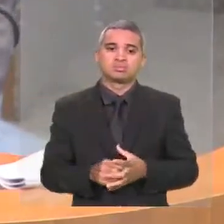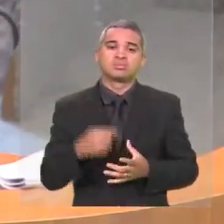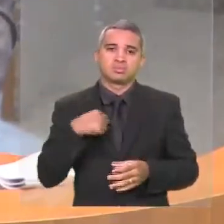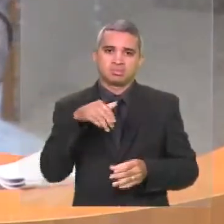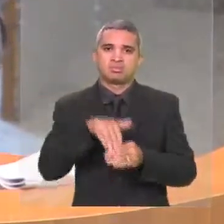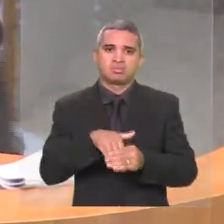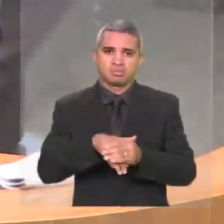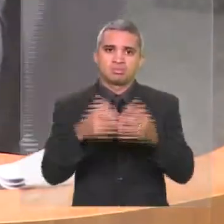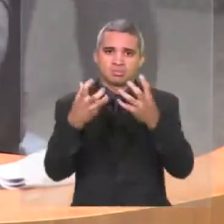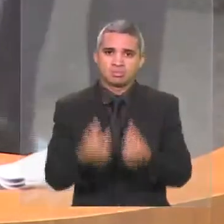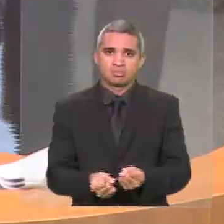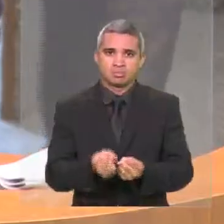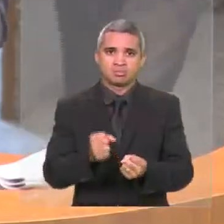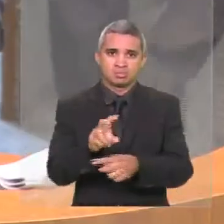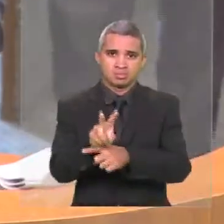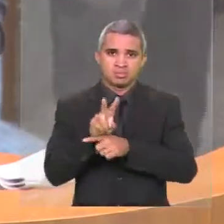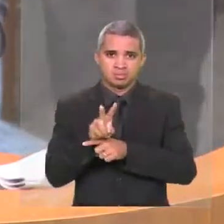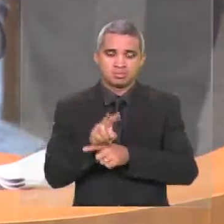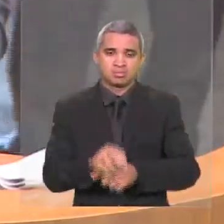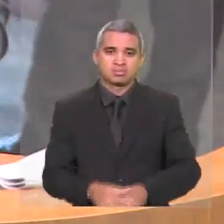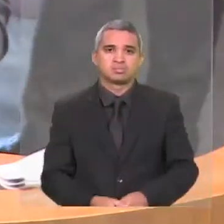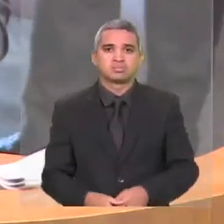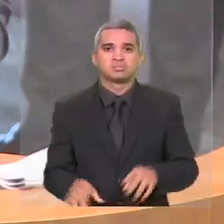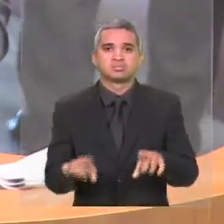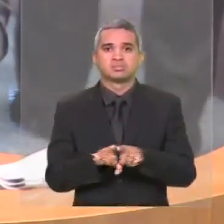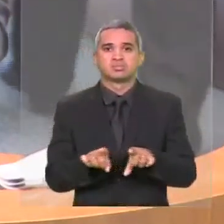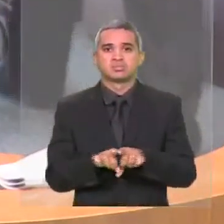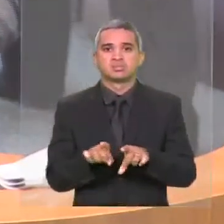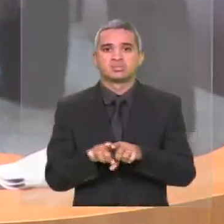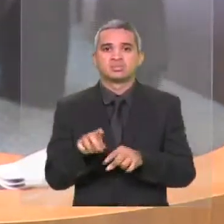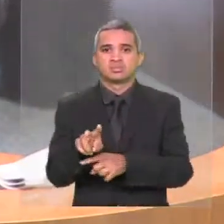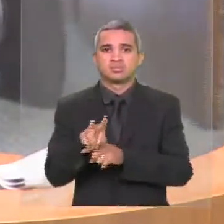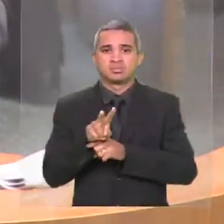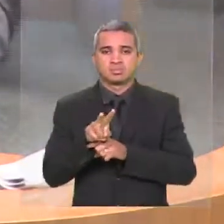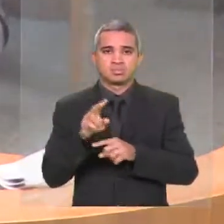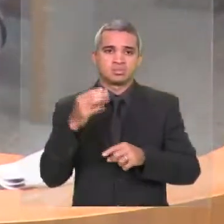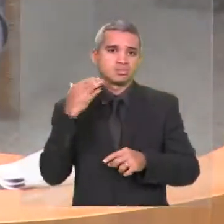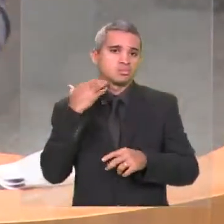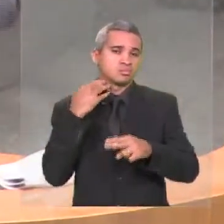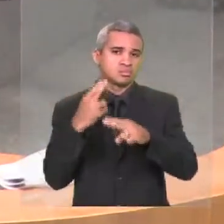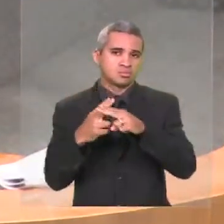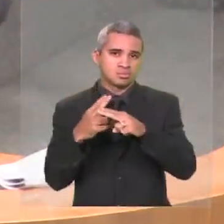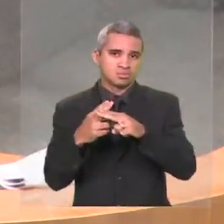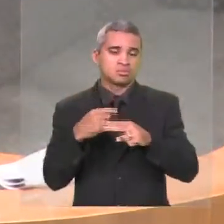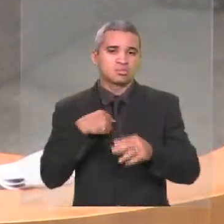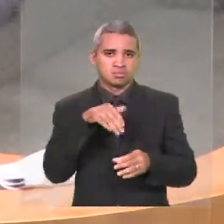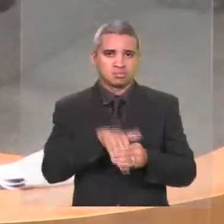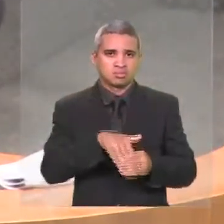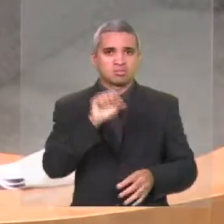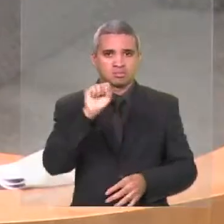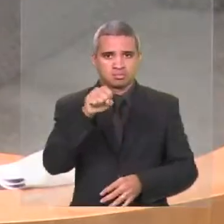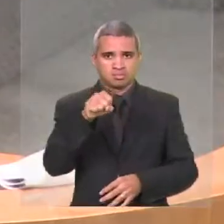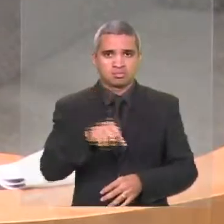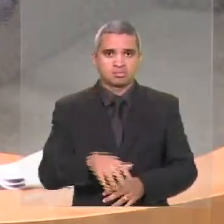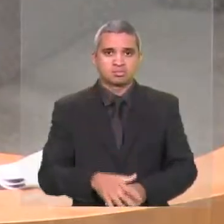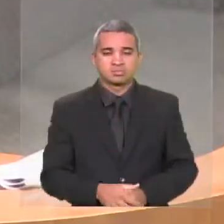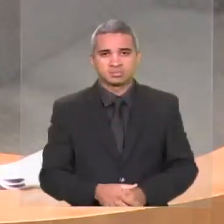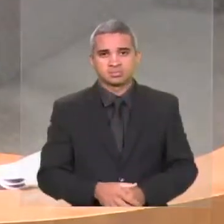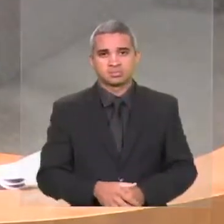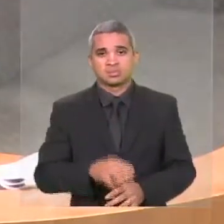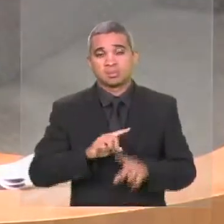junto ao Tesouro Nacional. E estava se tentando colocar junto a esse empréstimo da FIDA, que é uma instituição financeira, um outro empréstimo que não